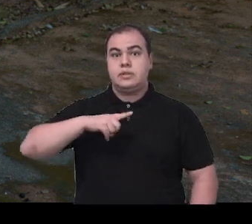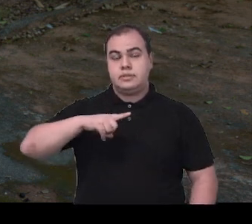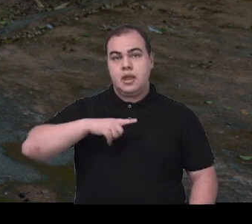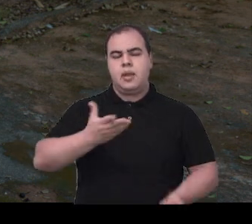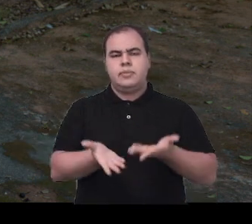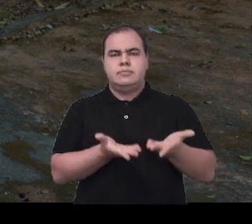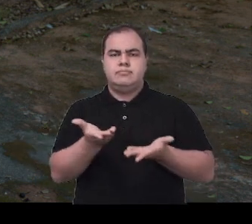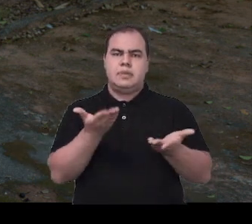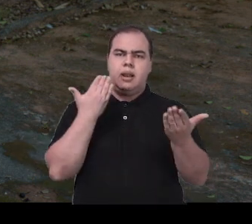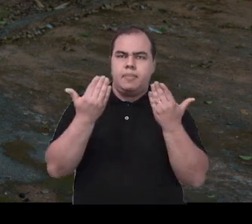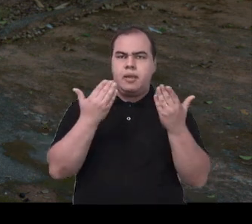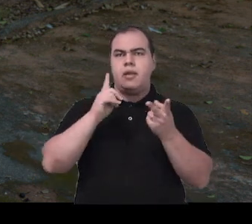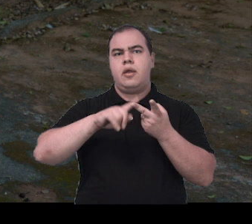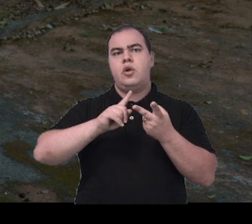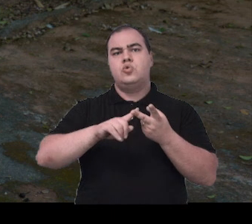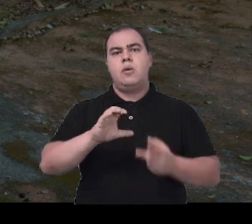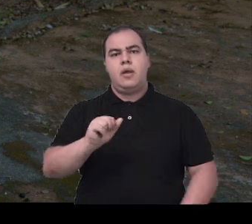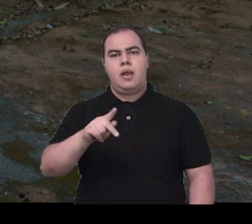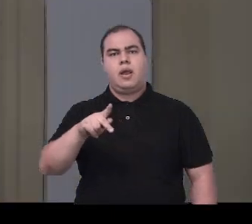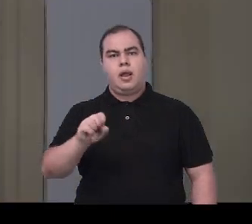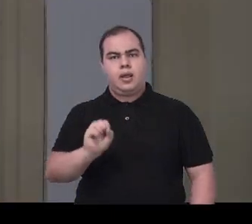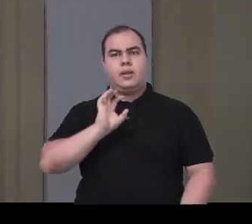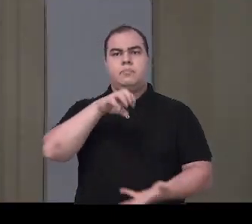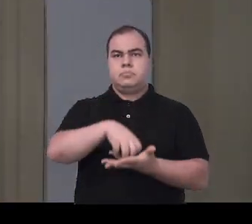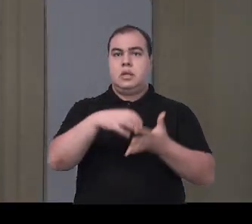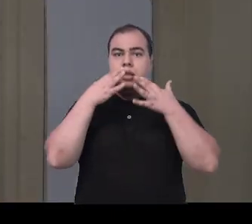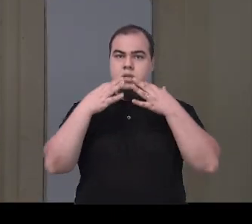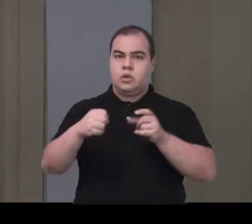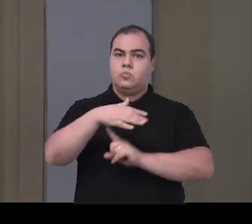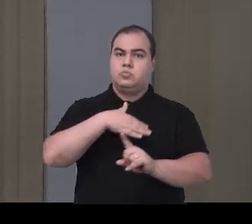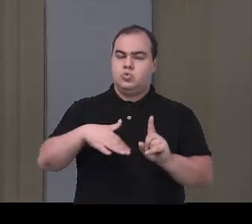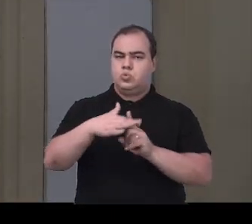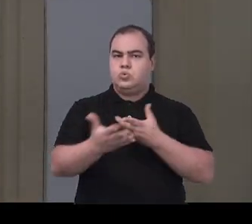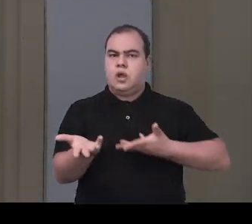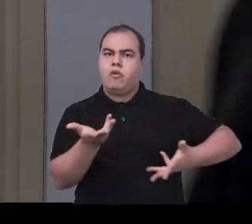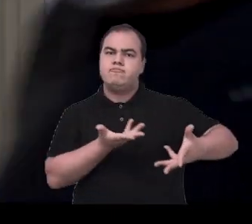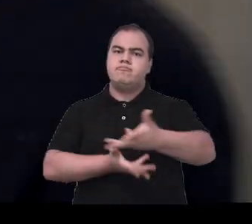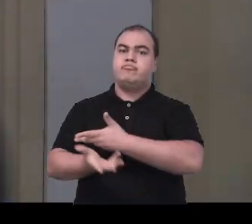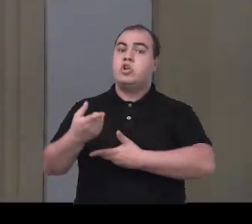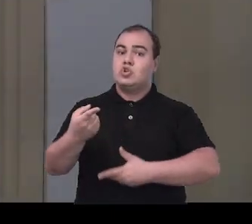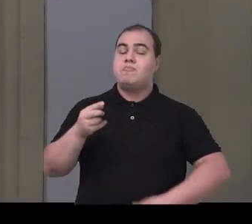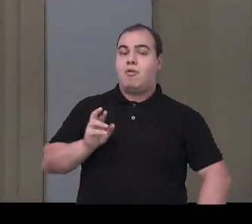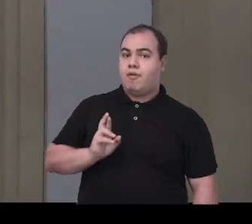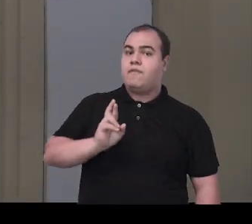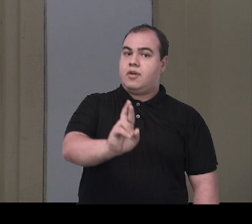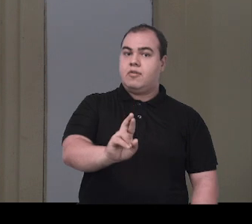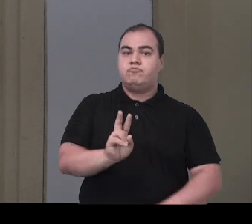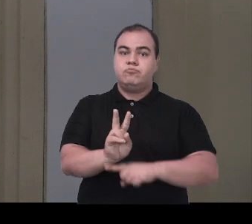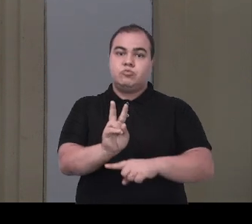serviços residenciais terapêuticos, o modelo de CAPs, que são os Centros de Atenção Psicossocial. Então isso é